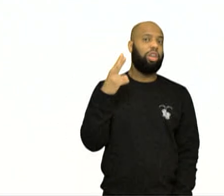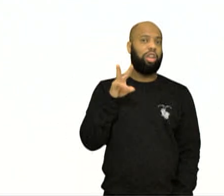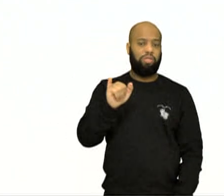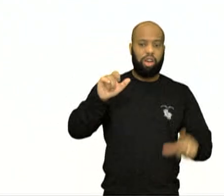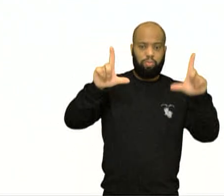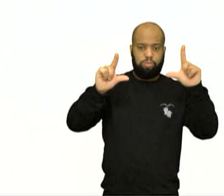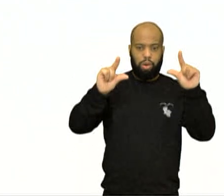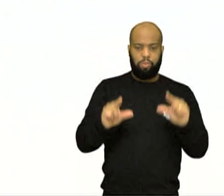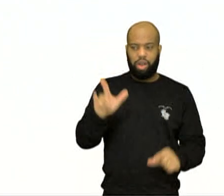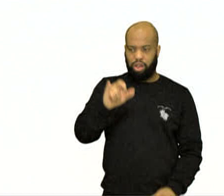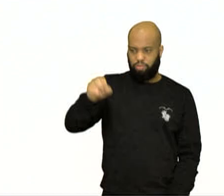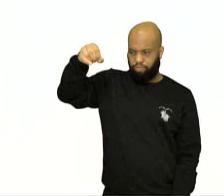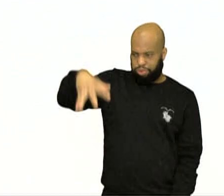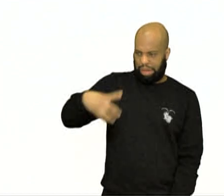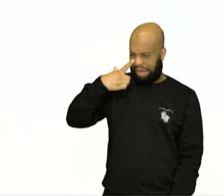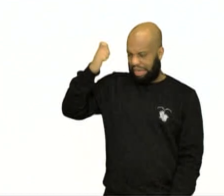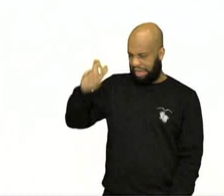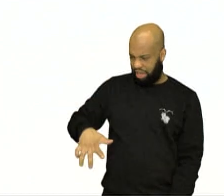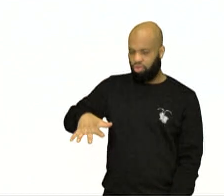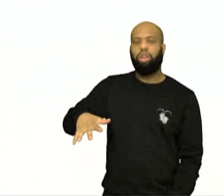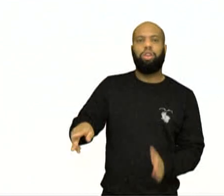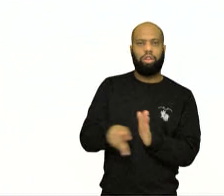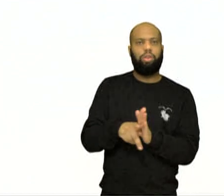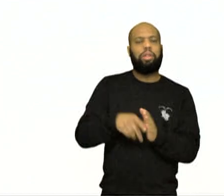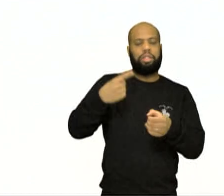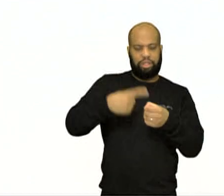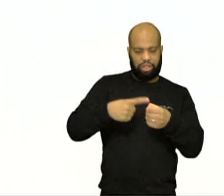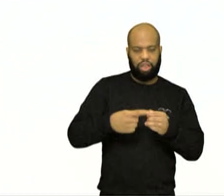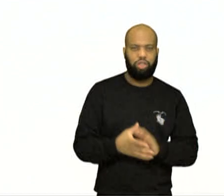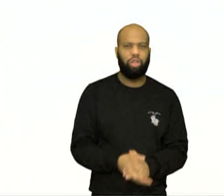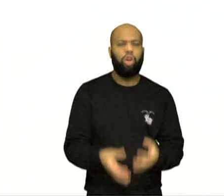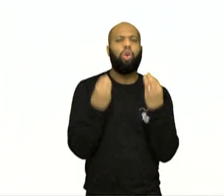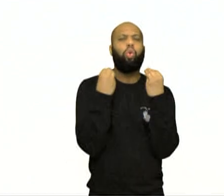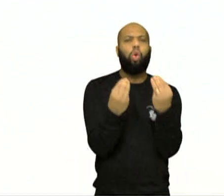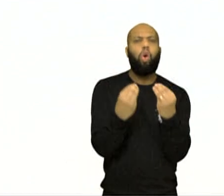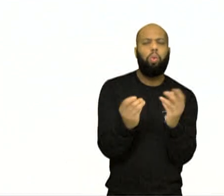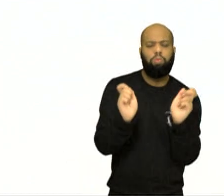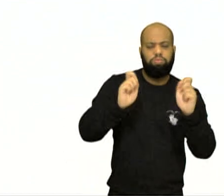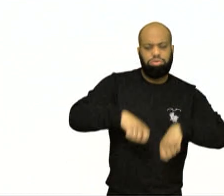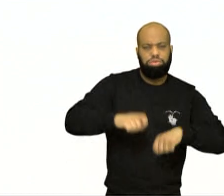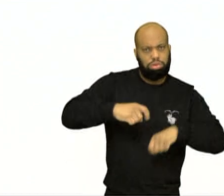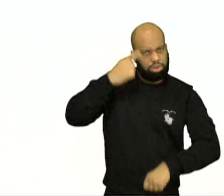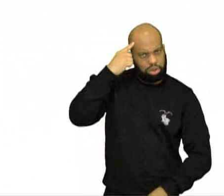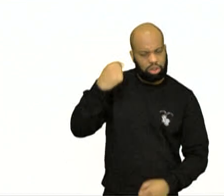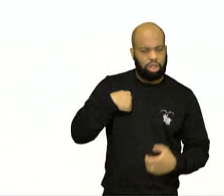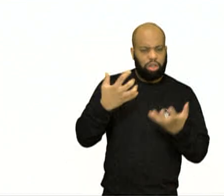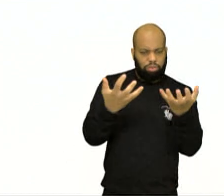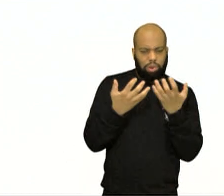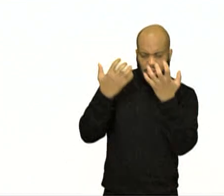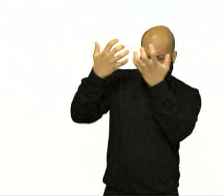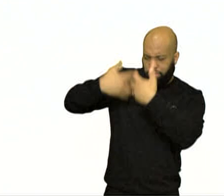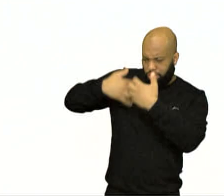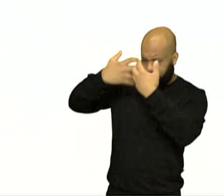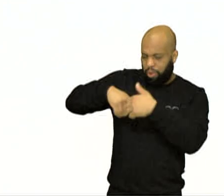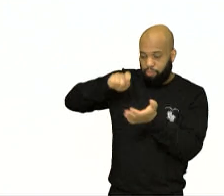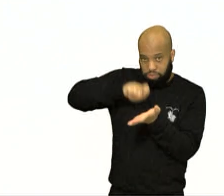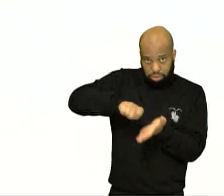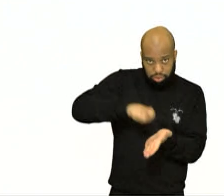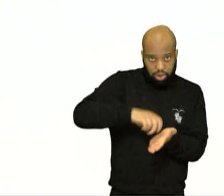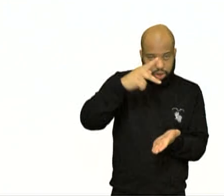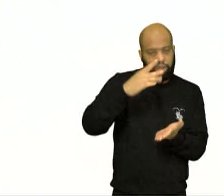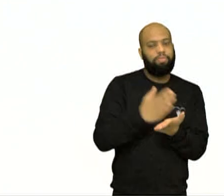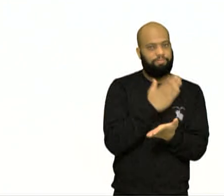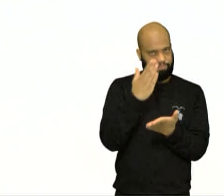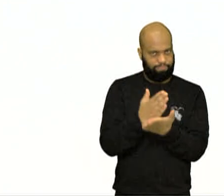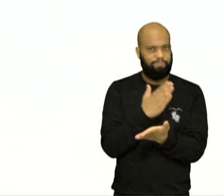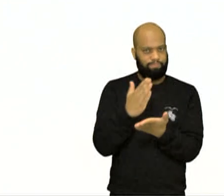o descarte incorreto do lixo nas cidades. Como nós podemos pensar isso? Quero que vocês reflitam, anotem no caderno